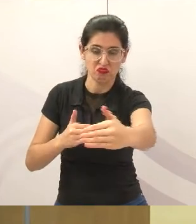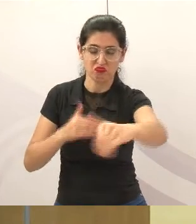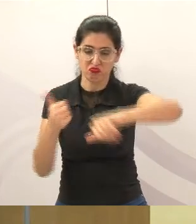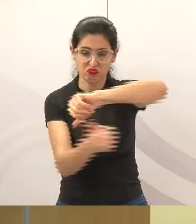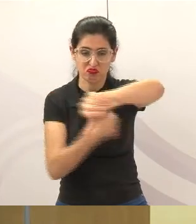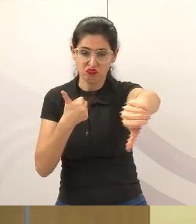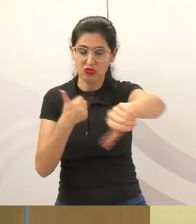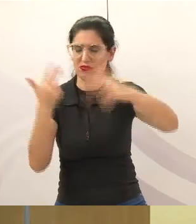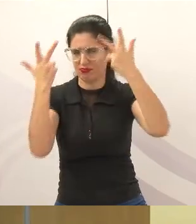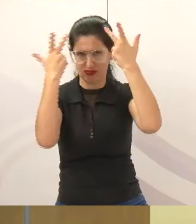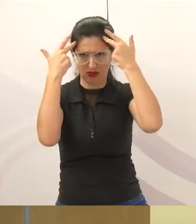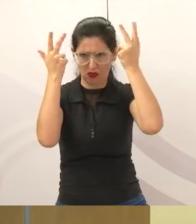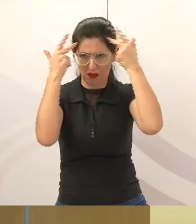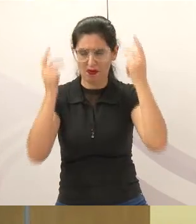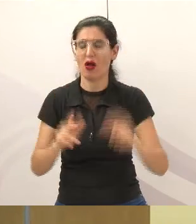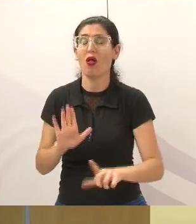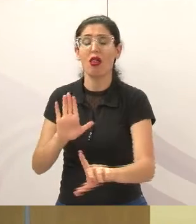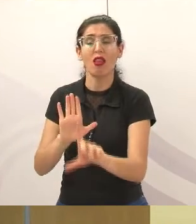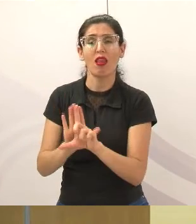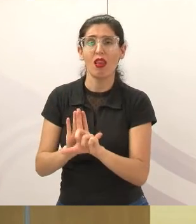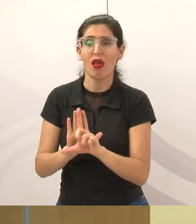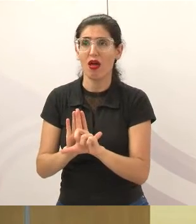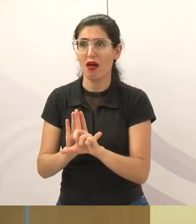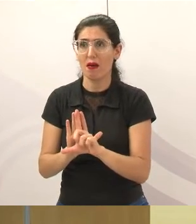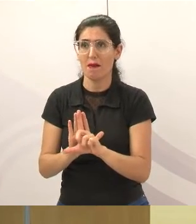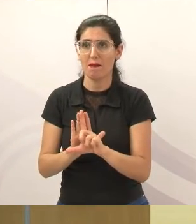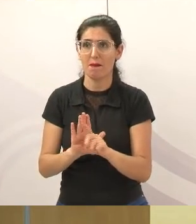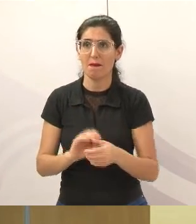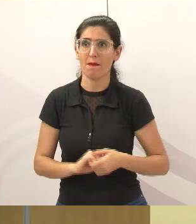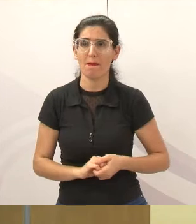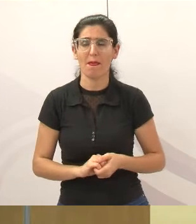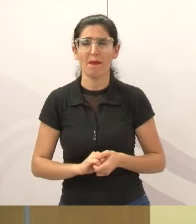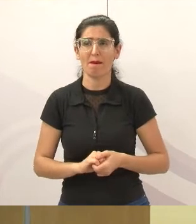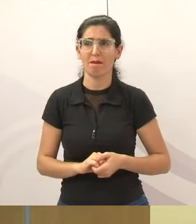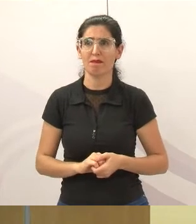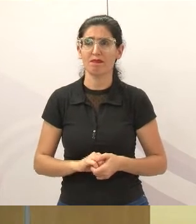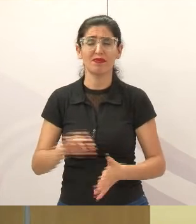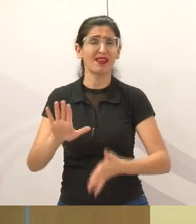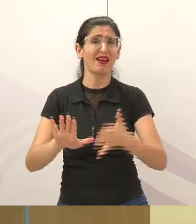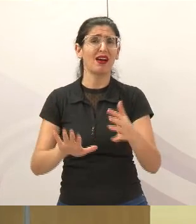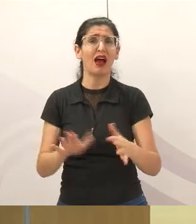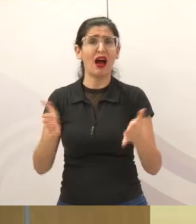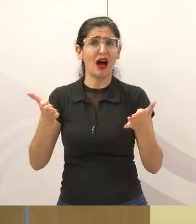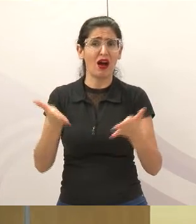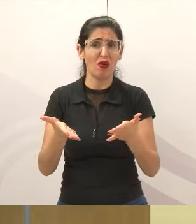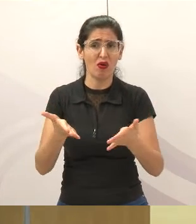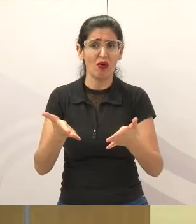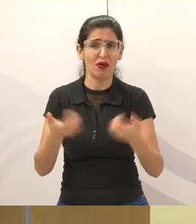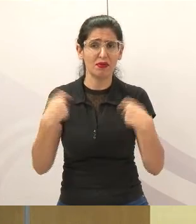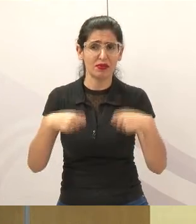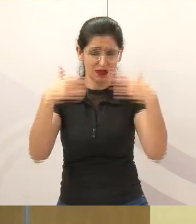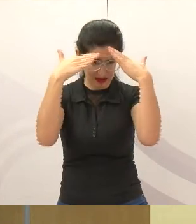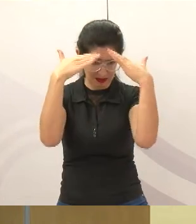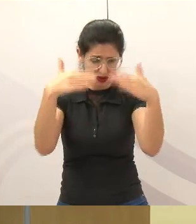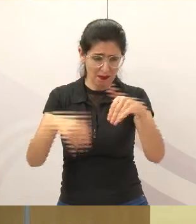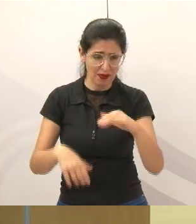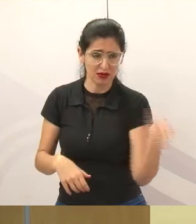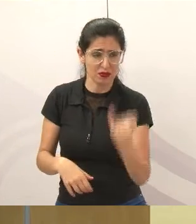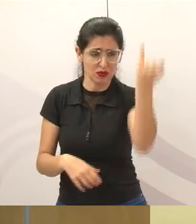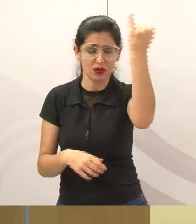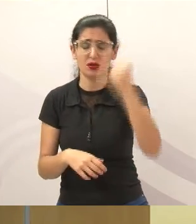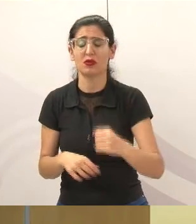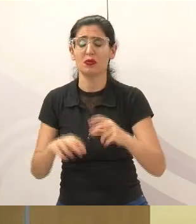acho que ela acaba tendo talvez um tamanho desproporcional nesse momento. Por isso que os governadores e os próprios